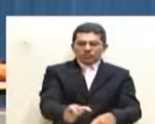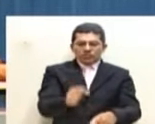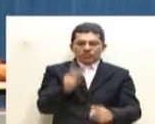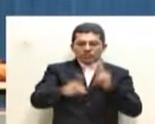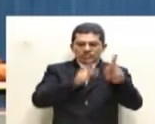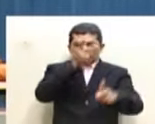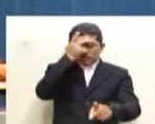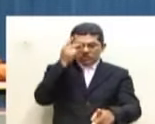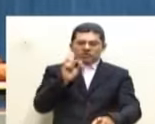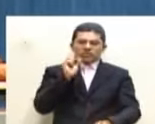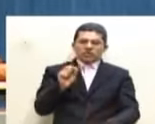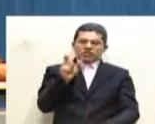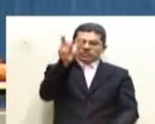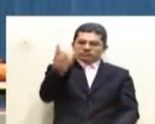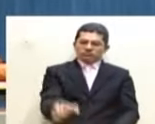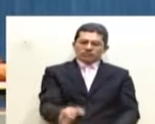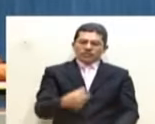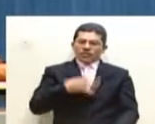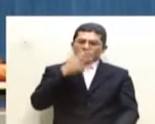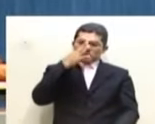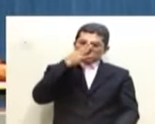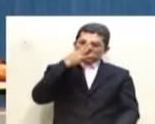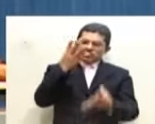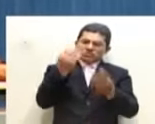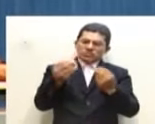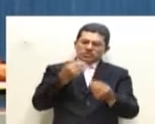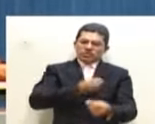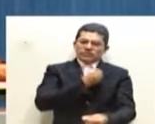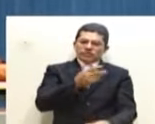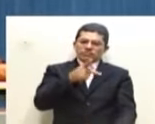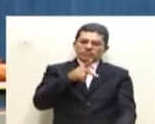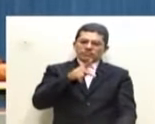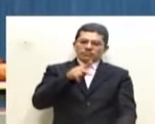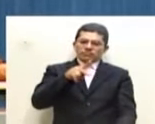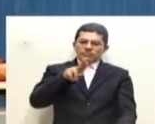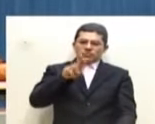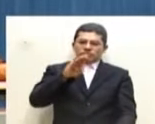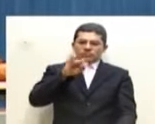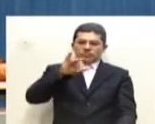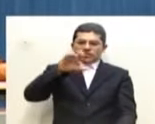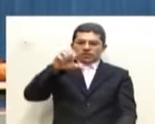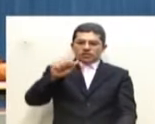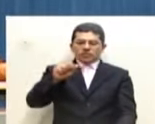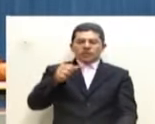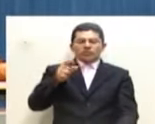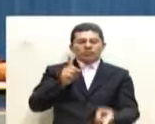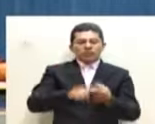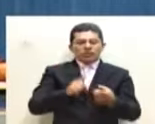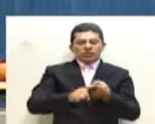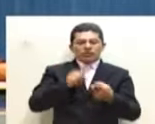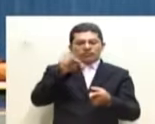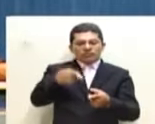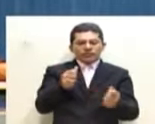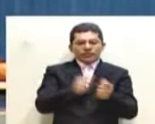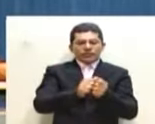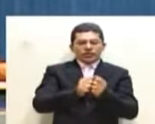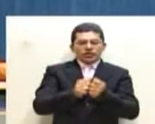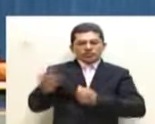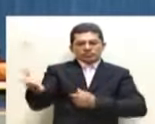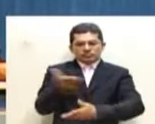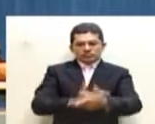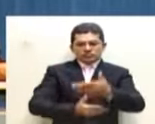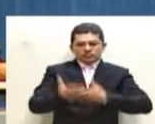alguém que eu admiro na vida pública. Faço esse registro porque foi com ele que dividi,